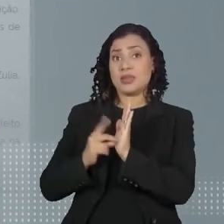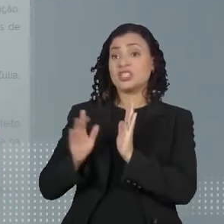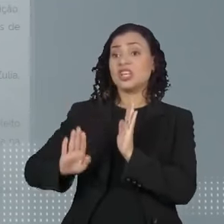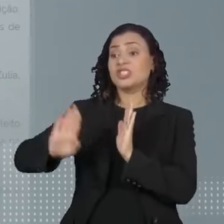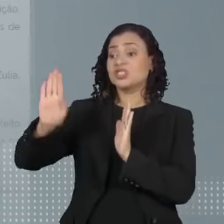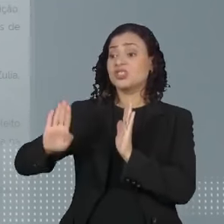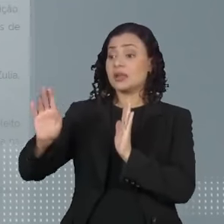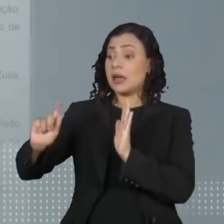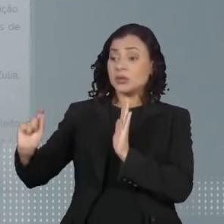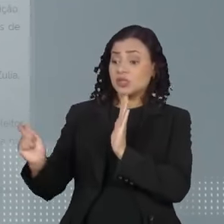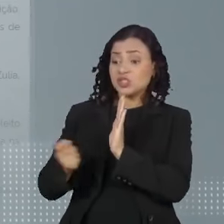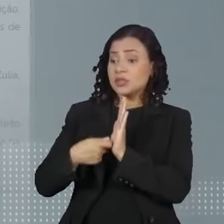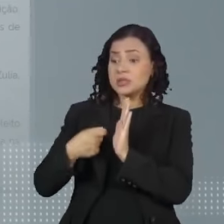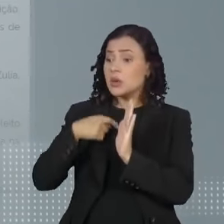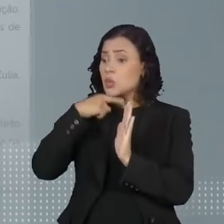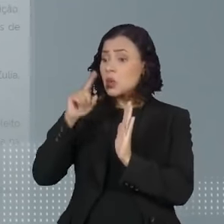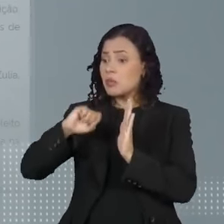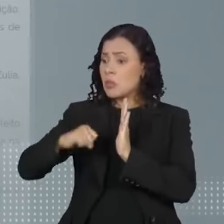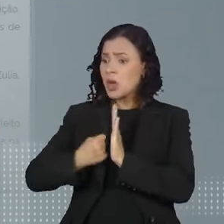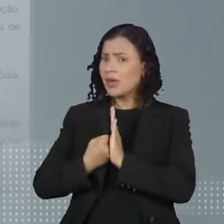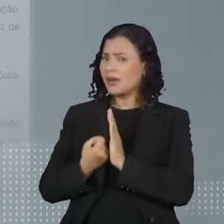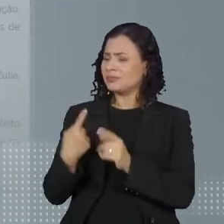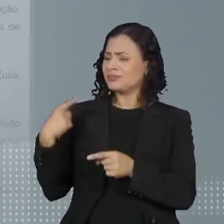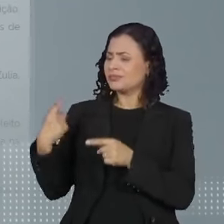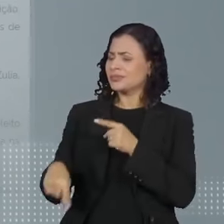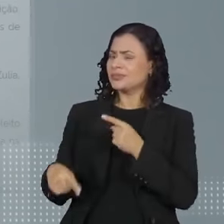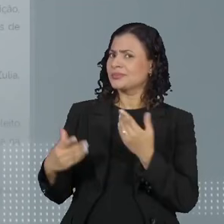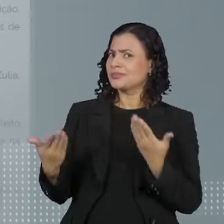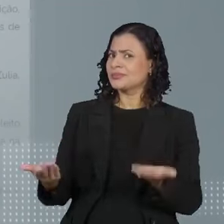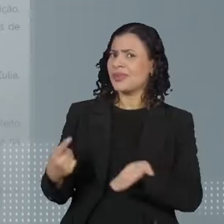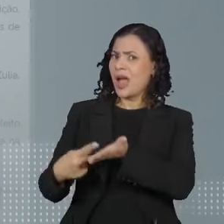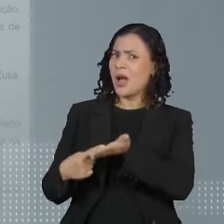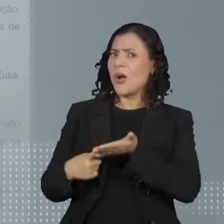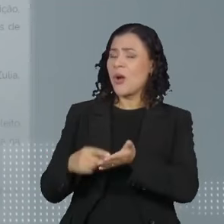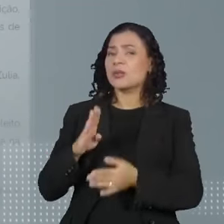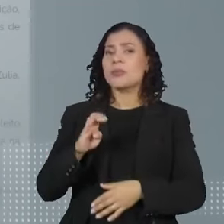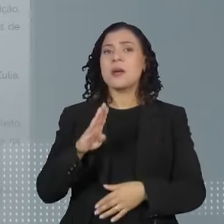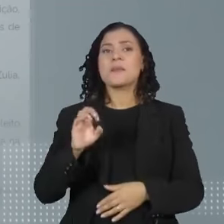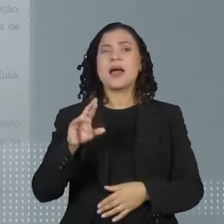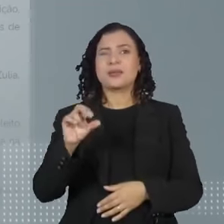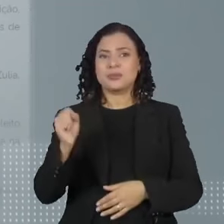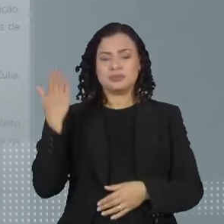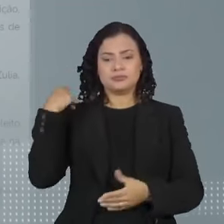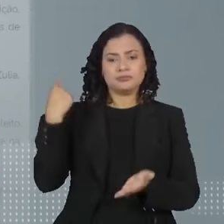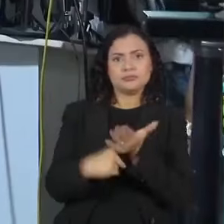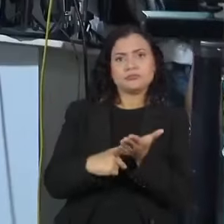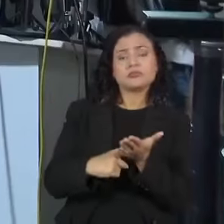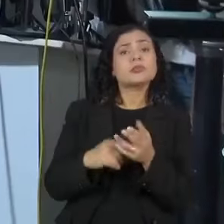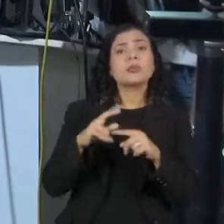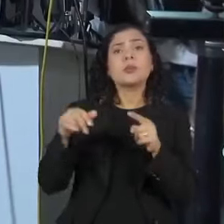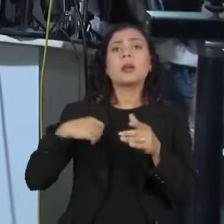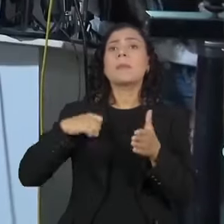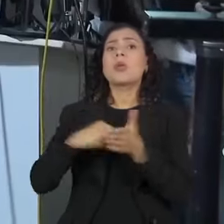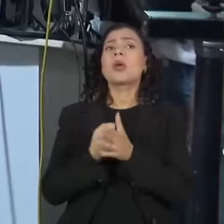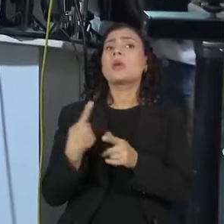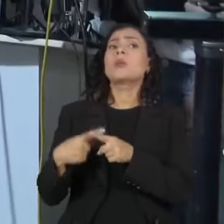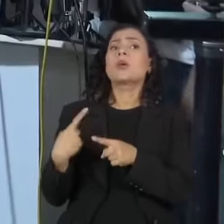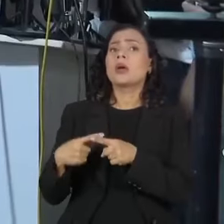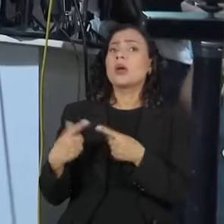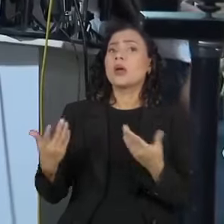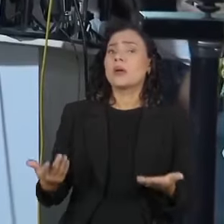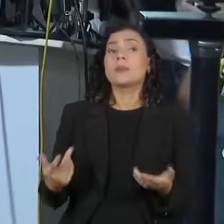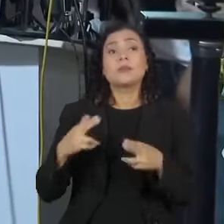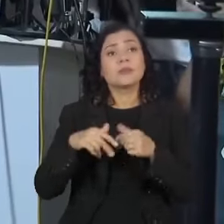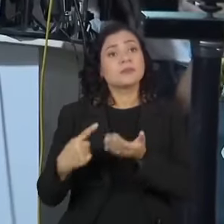candidata da Oposição não é compatível com os acordos de Barbados e que o bloqueio Não Foi explicado No acordo de Barbados